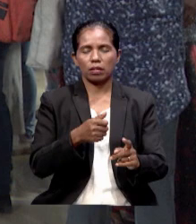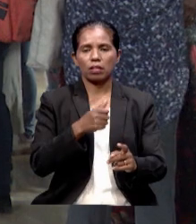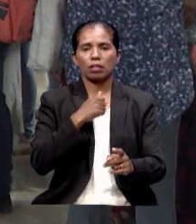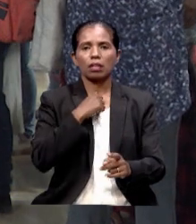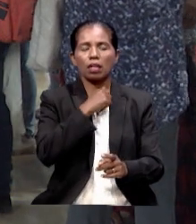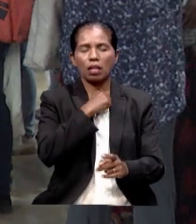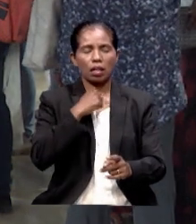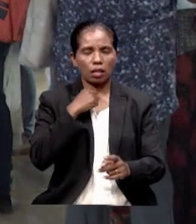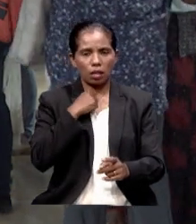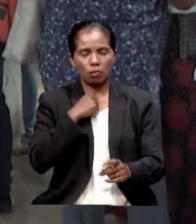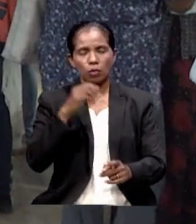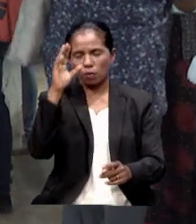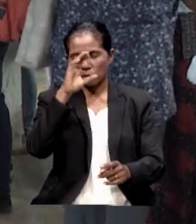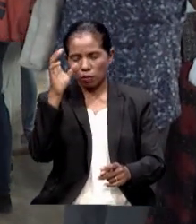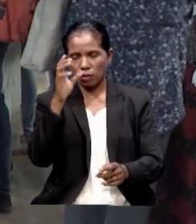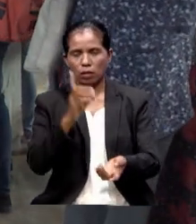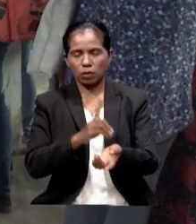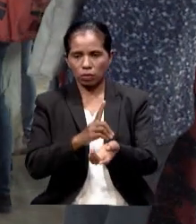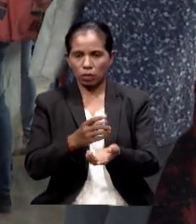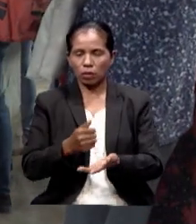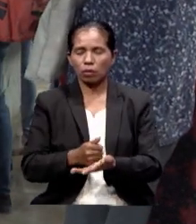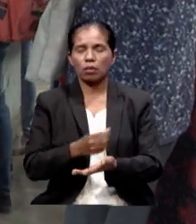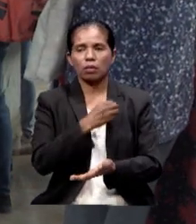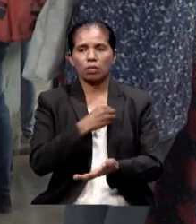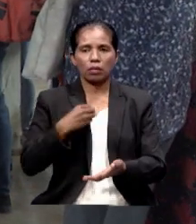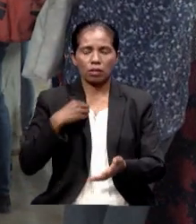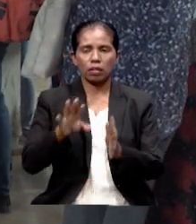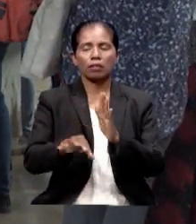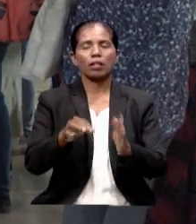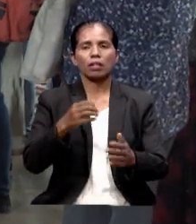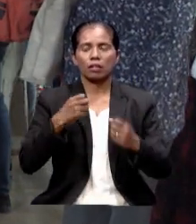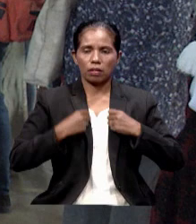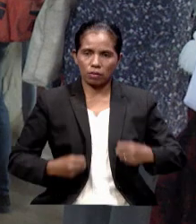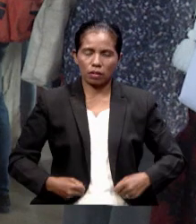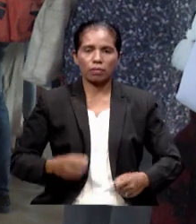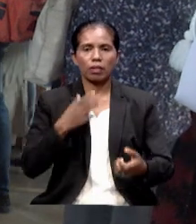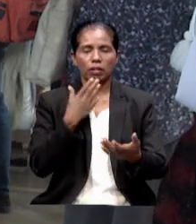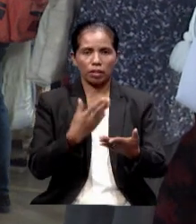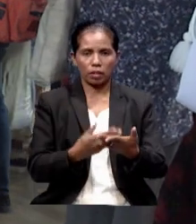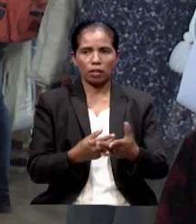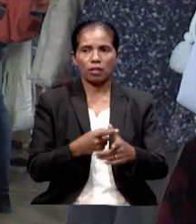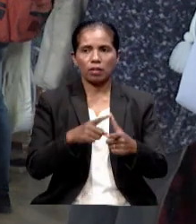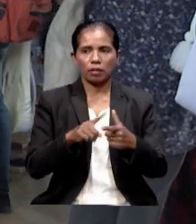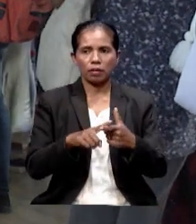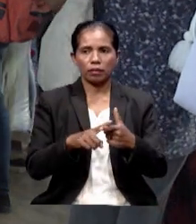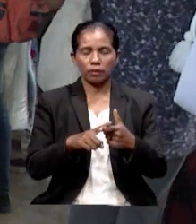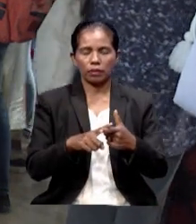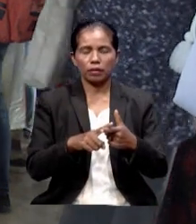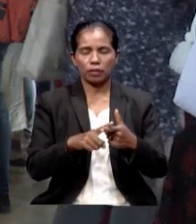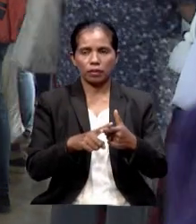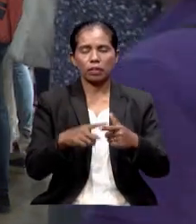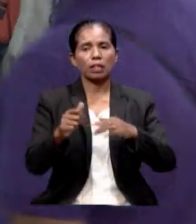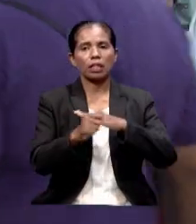buka doutor lor kura te fale nia nun hetan fila fale isin diak Nehetan te fale isin dia kusin ini aing nebe